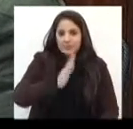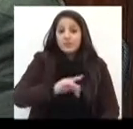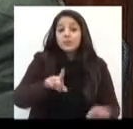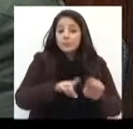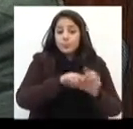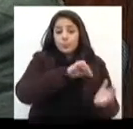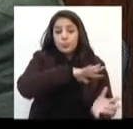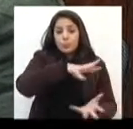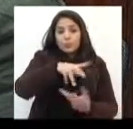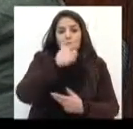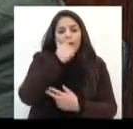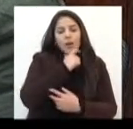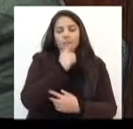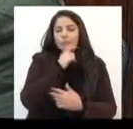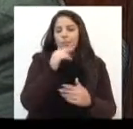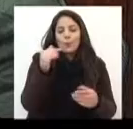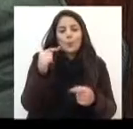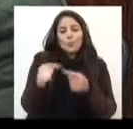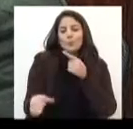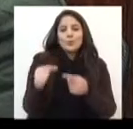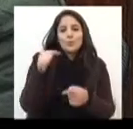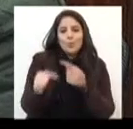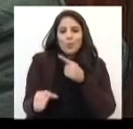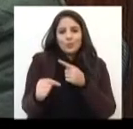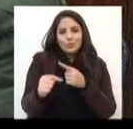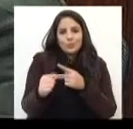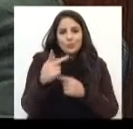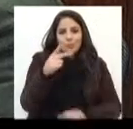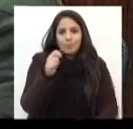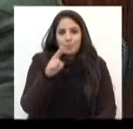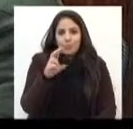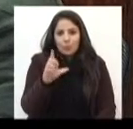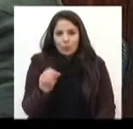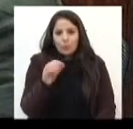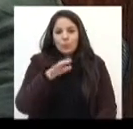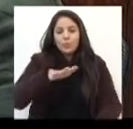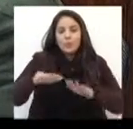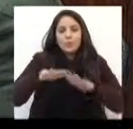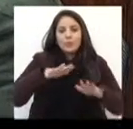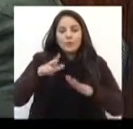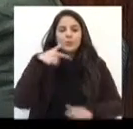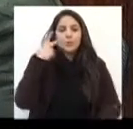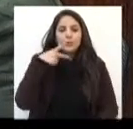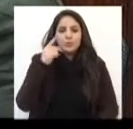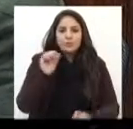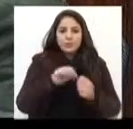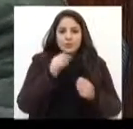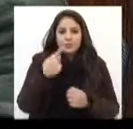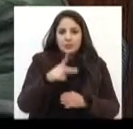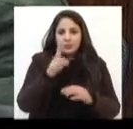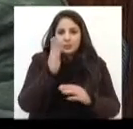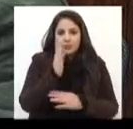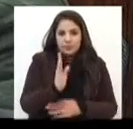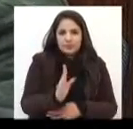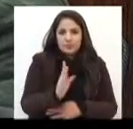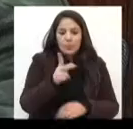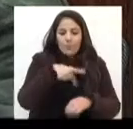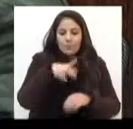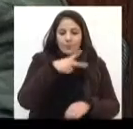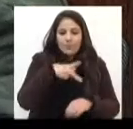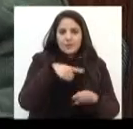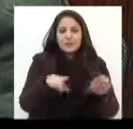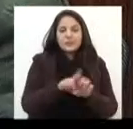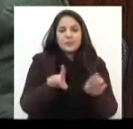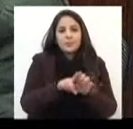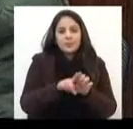eu discordo do vereador Paulo Pontual. Me parece que, com essa movimentação política que foi feita no Brasil, os países e